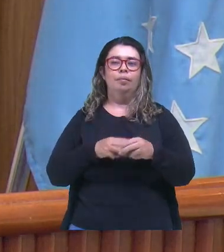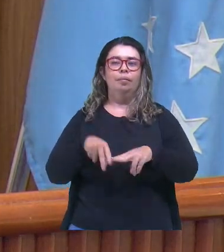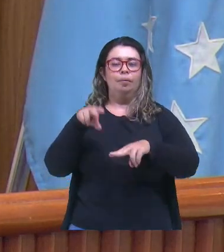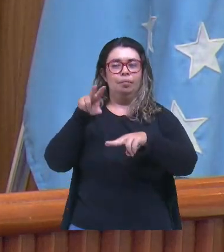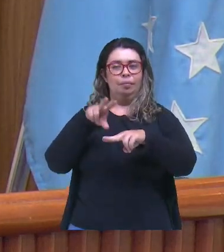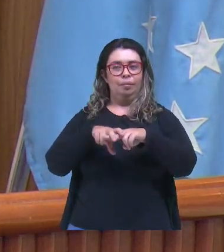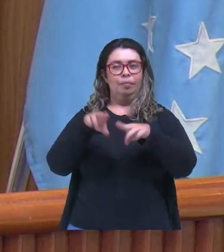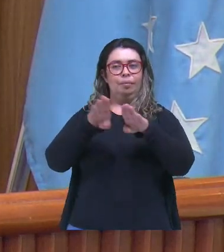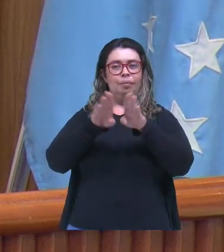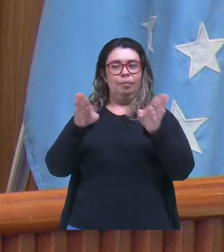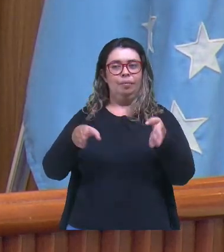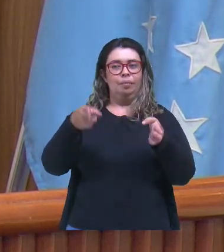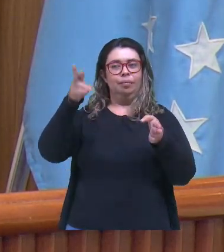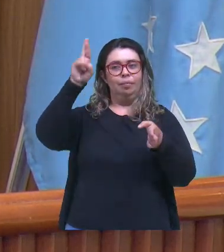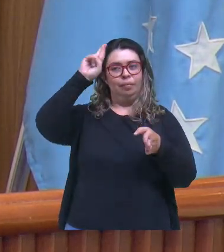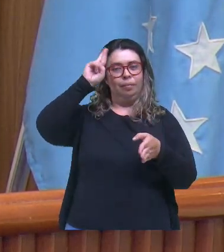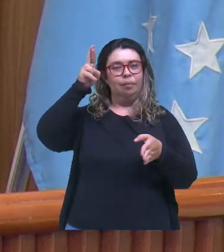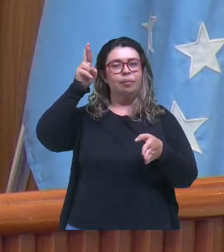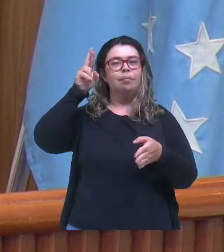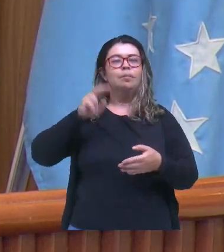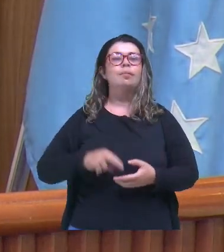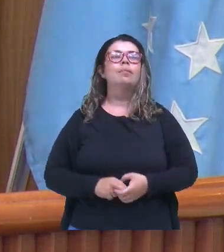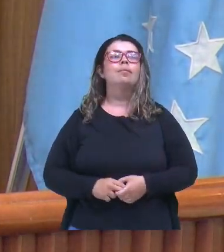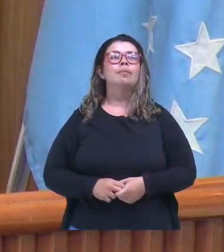mesa diretora.